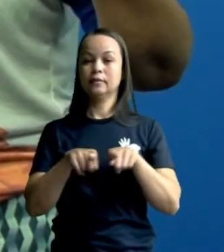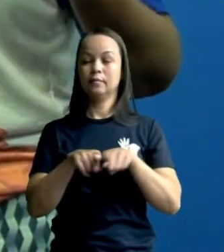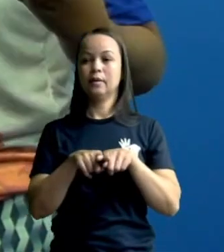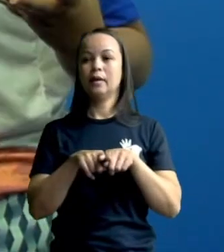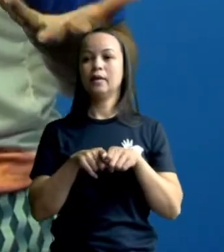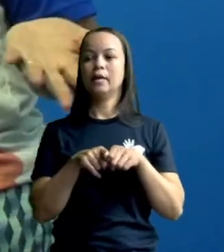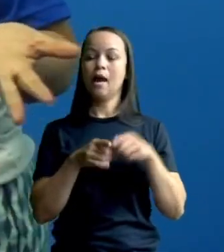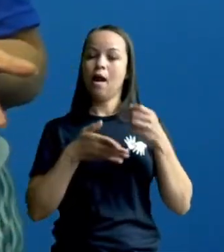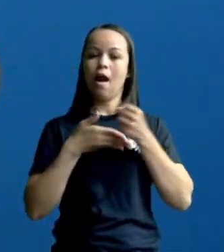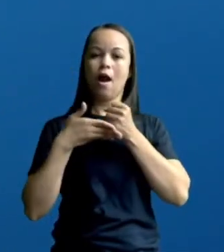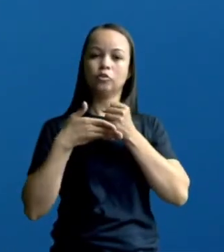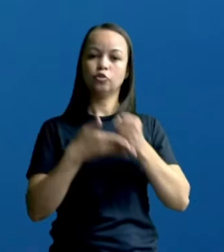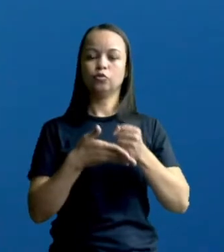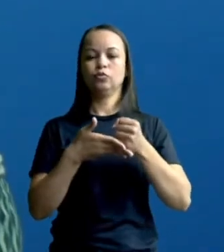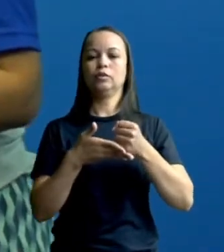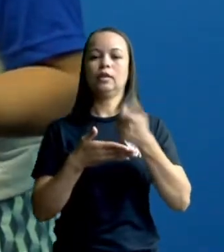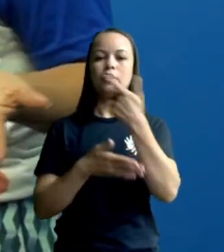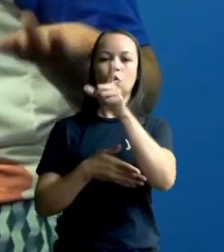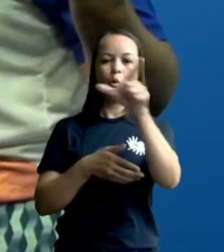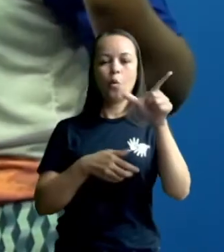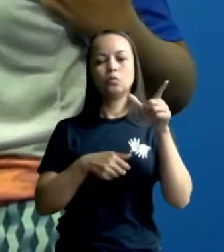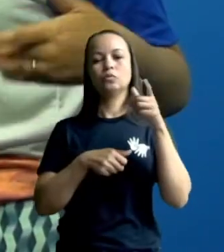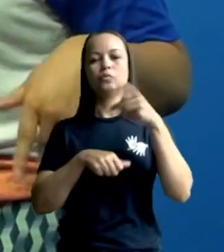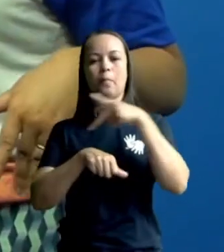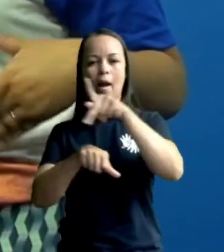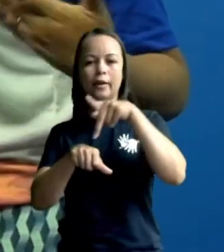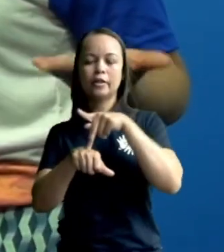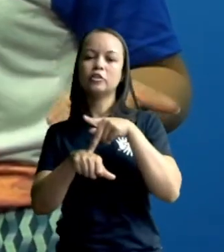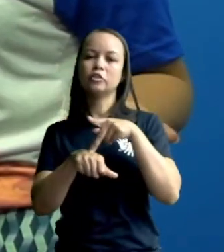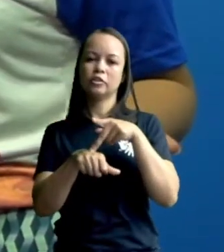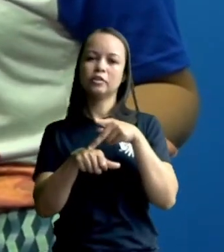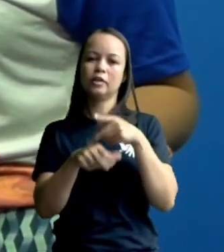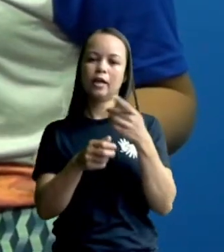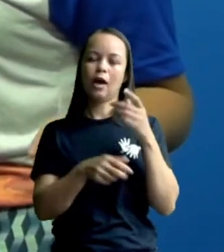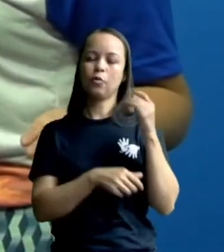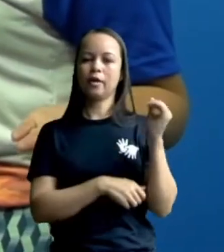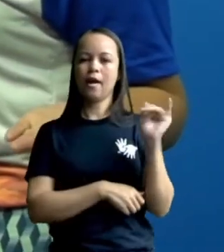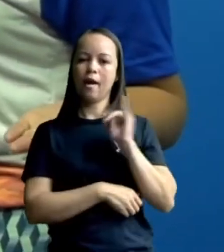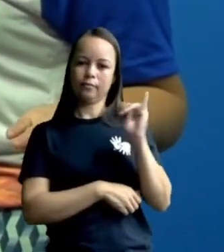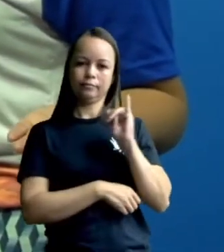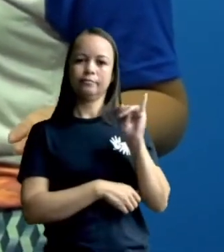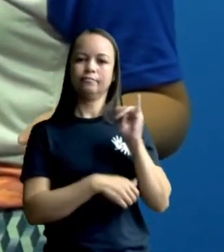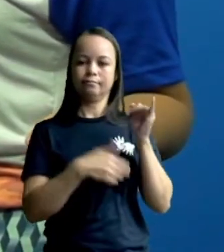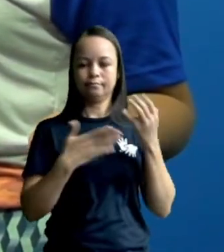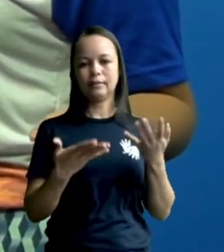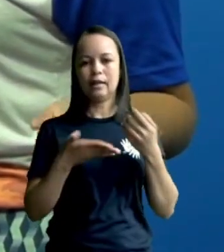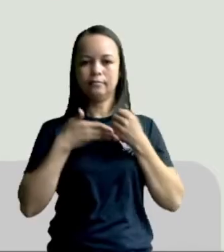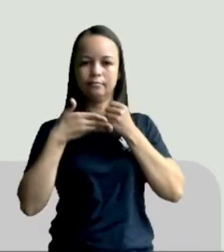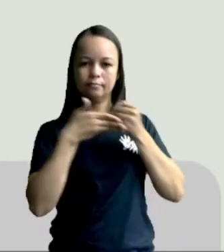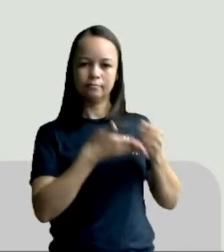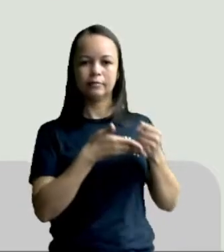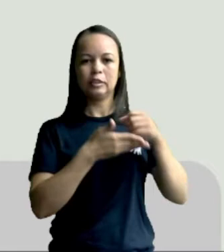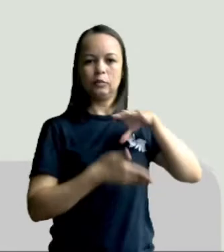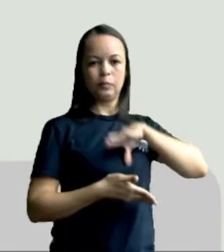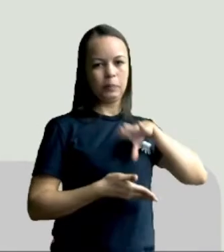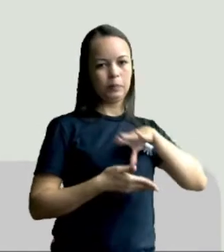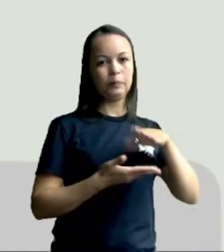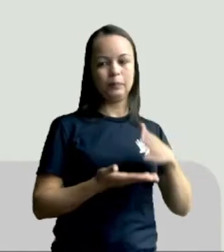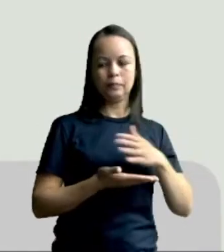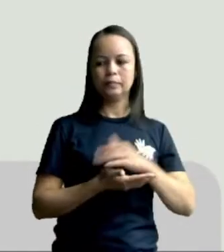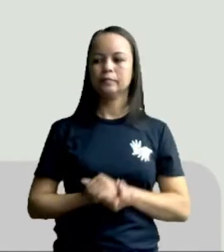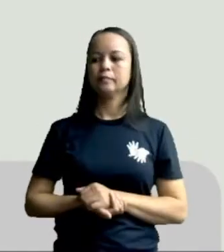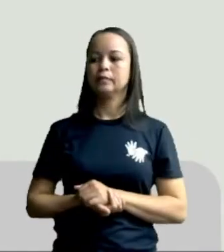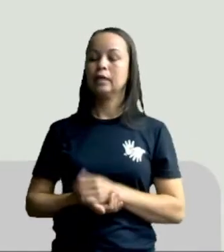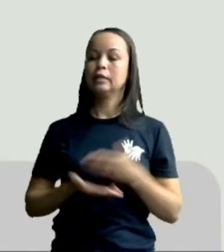ele tinha ainda ajuda de outros países, como a Itália, né? Como os italianos. Aí, tia Raquel vai trazer